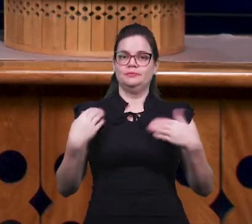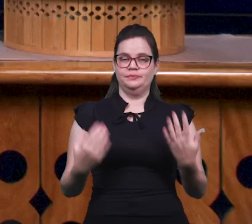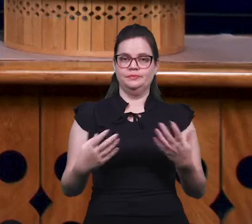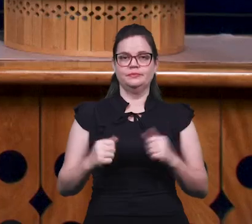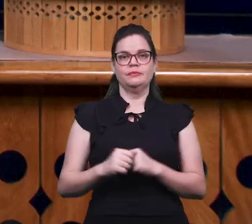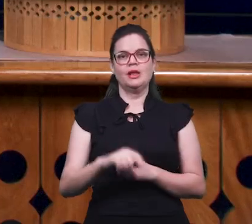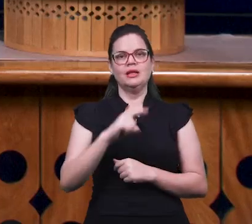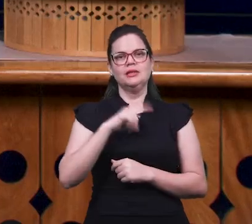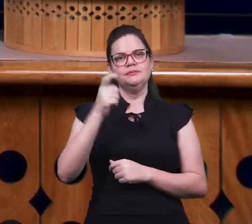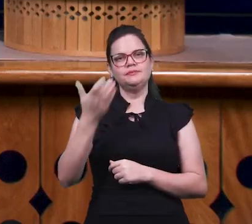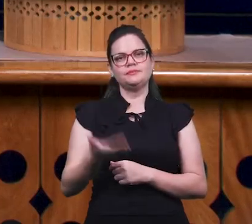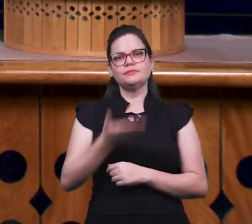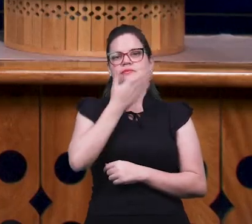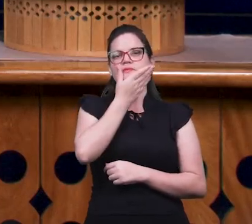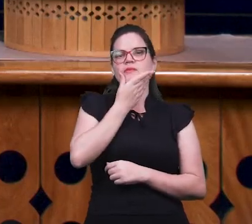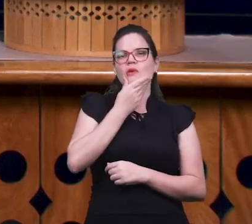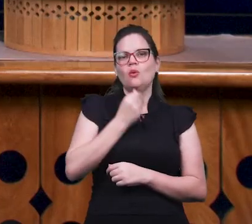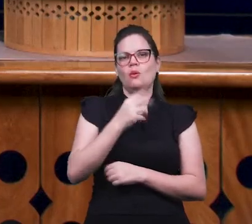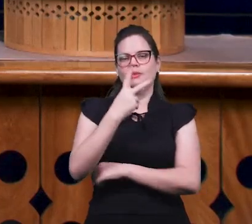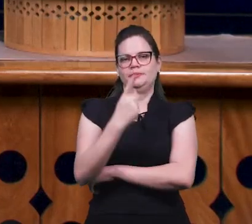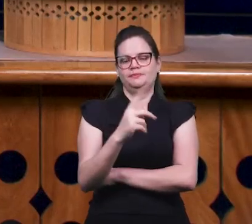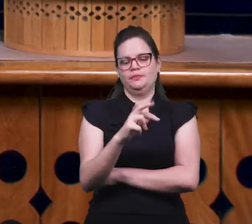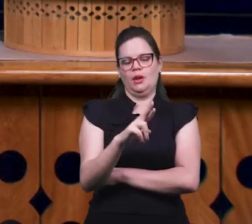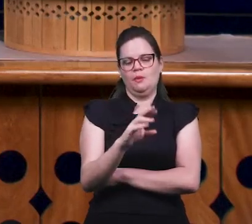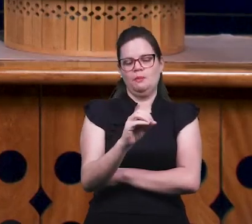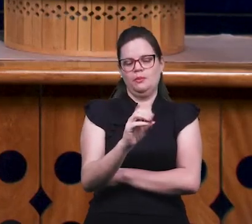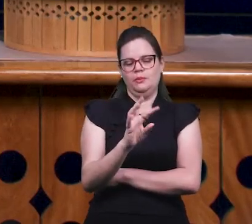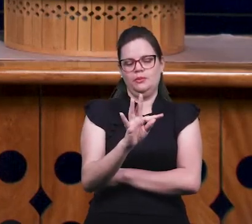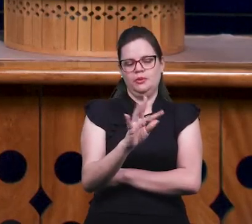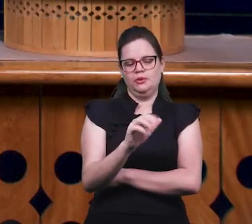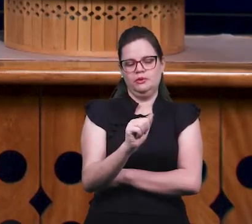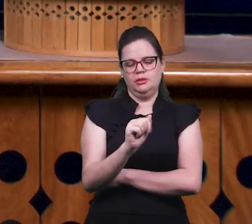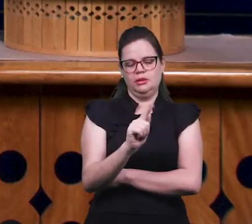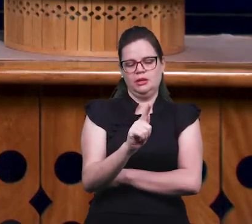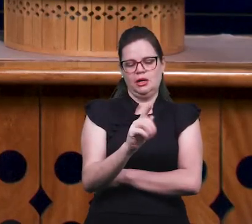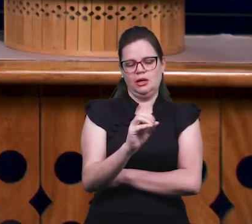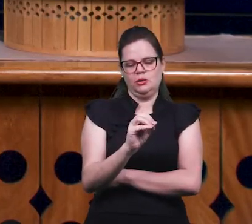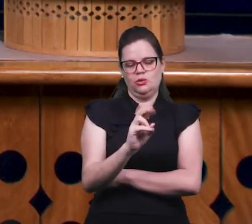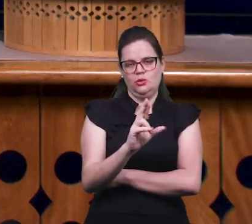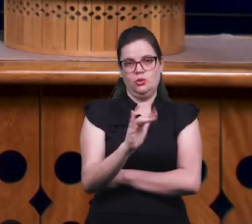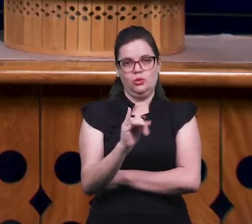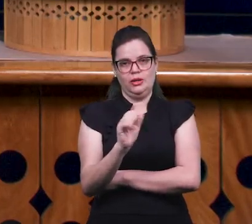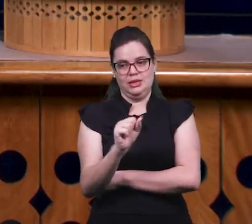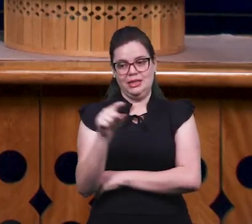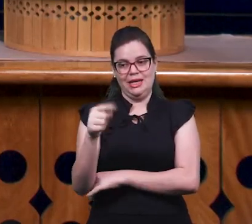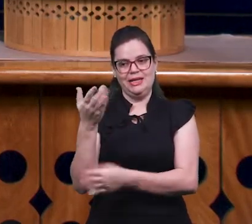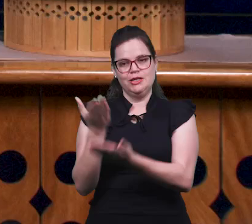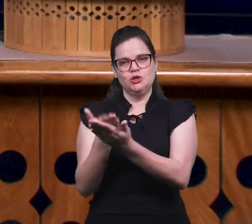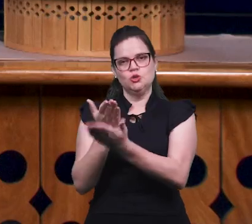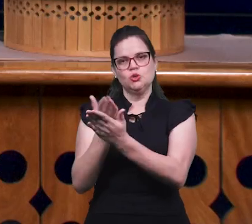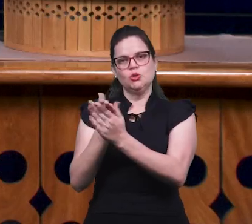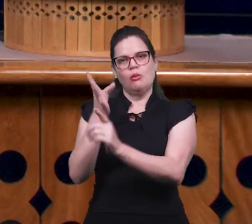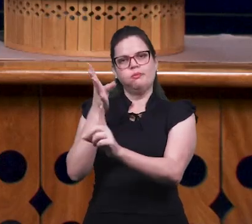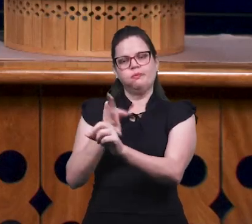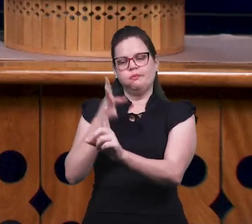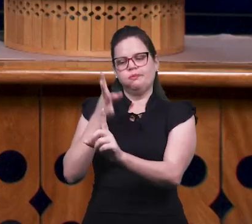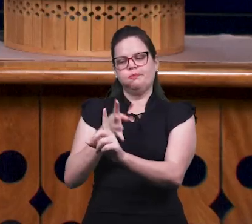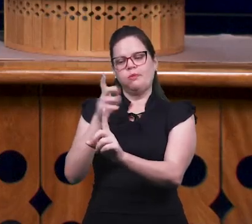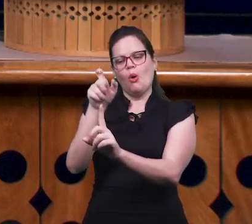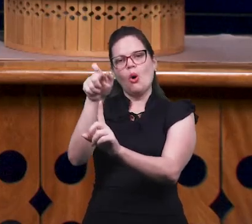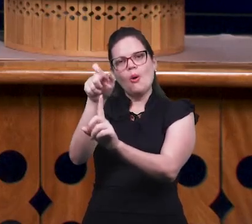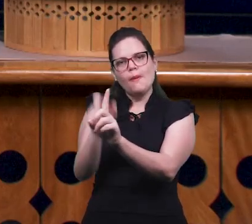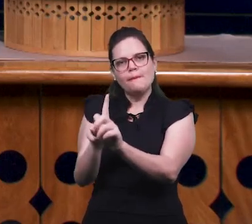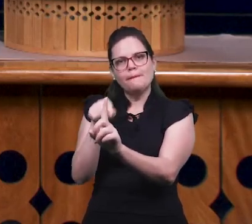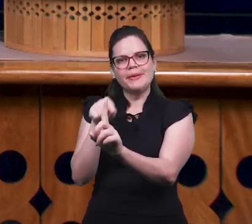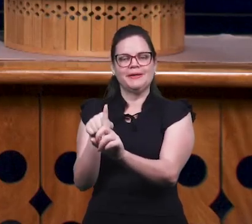que ele falou que o homem é a medida de todas as coisas, o homem passou a dominar a filosofia. E nós podemos entender o